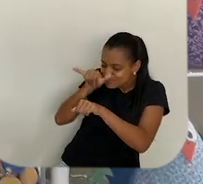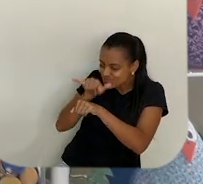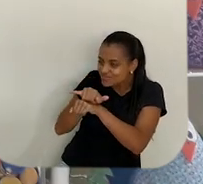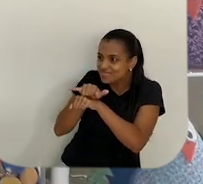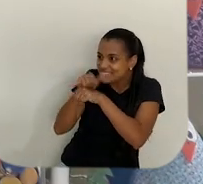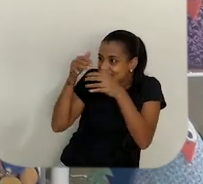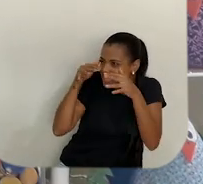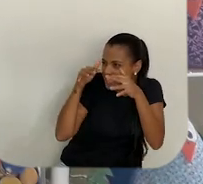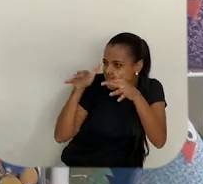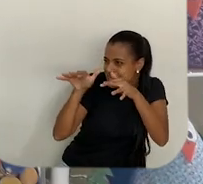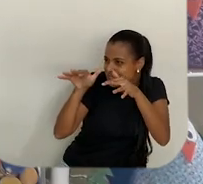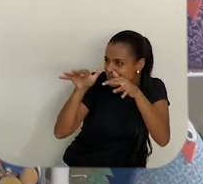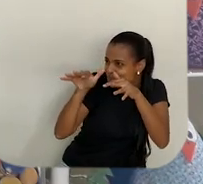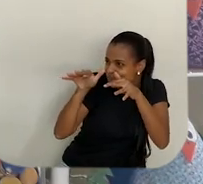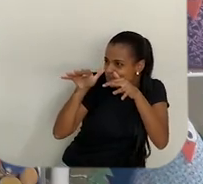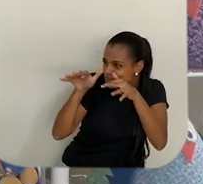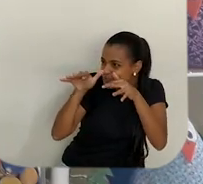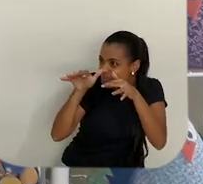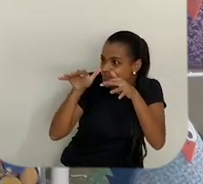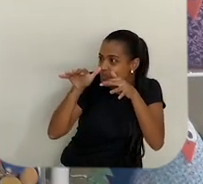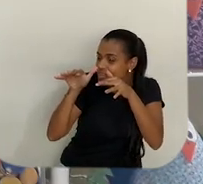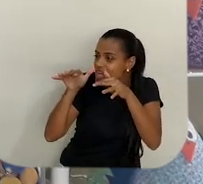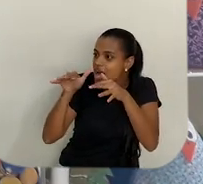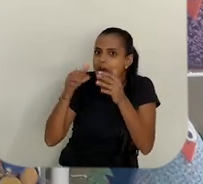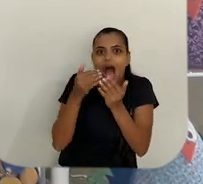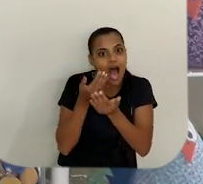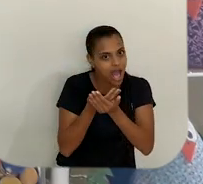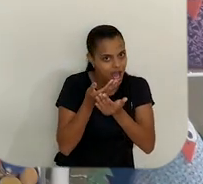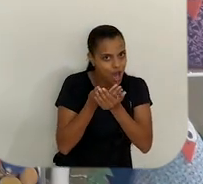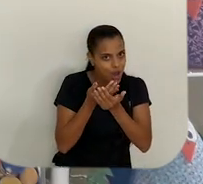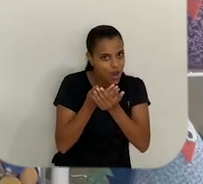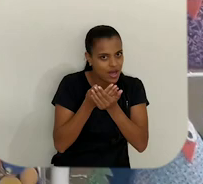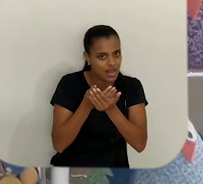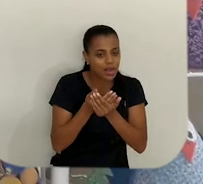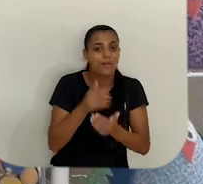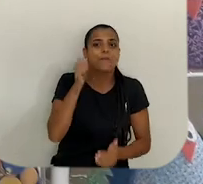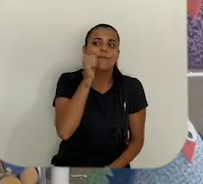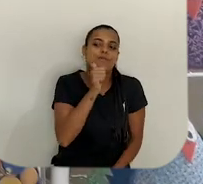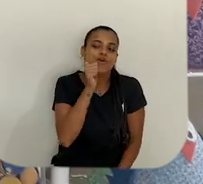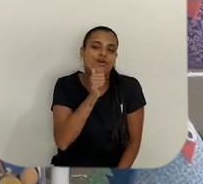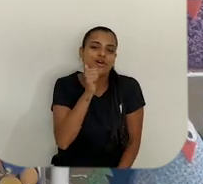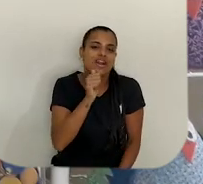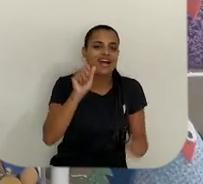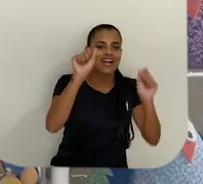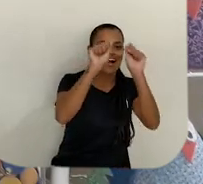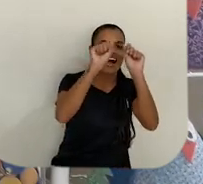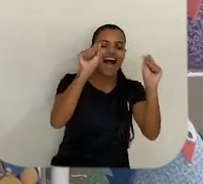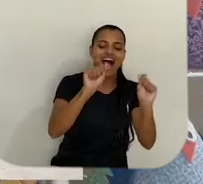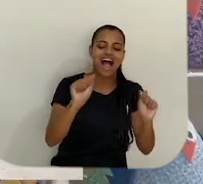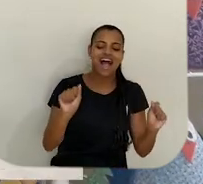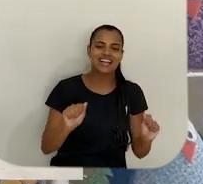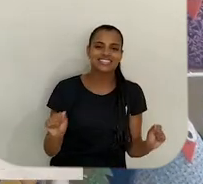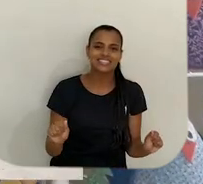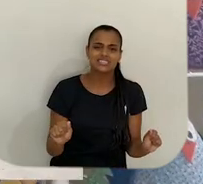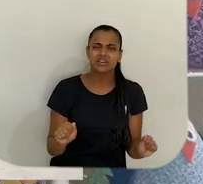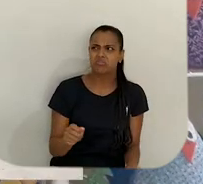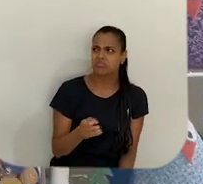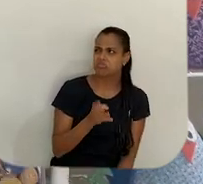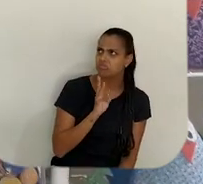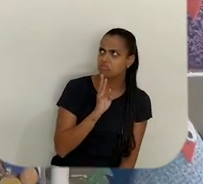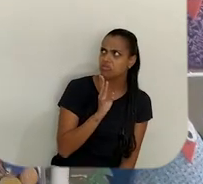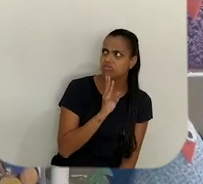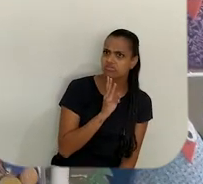bem lá no alto acima de todos para prestar muita atenção na aula aula seria sobre artista Tomie